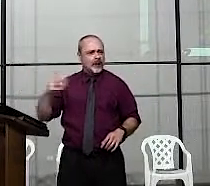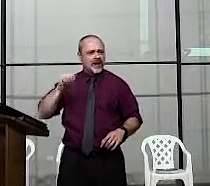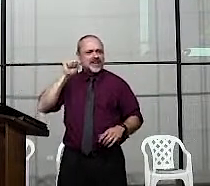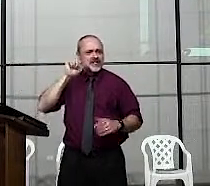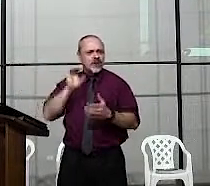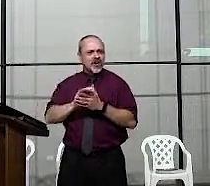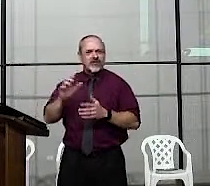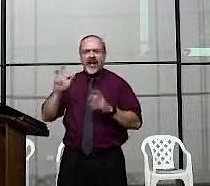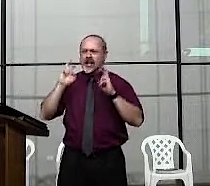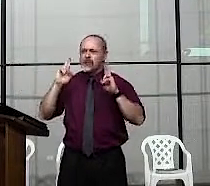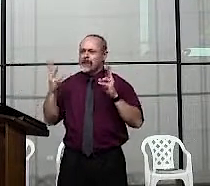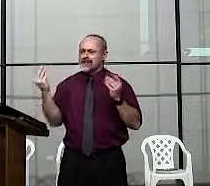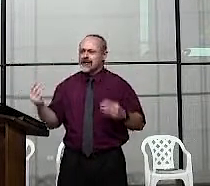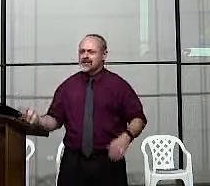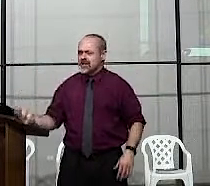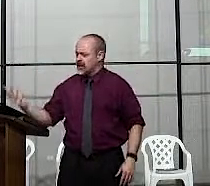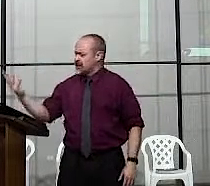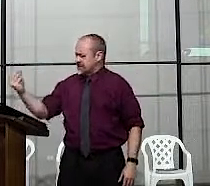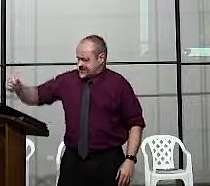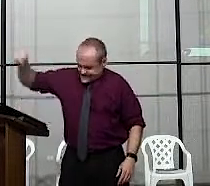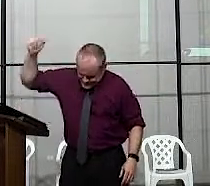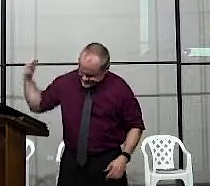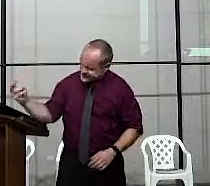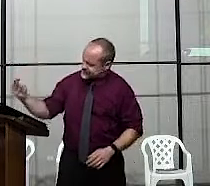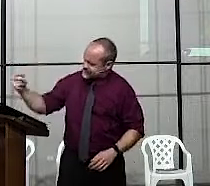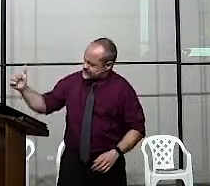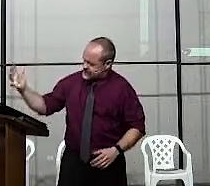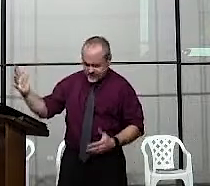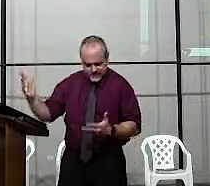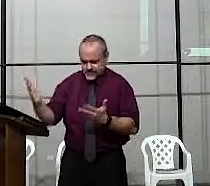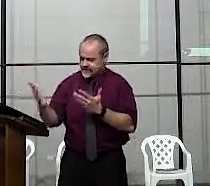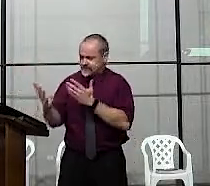E a minha esposa vai reclamar bastante.